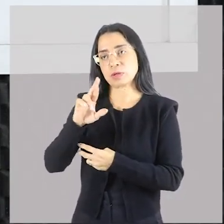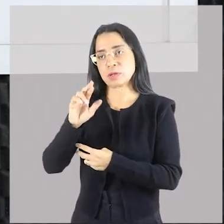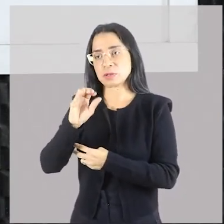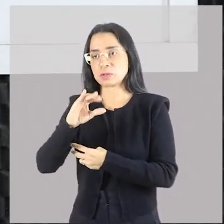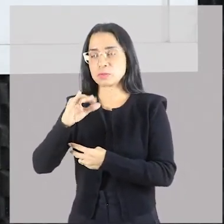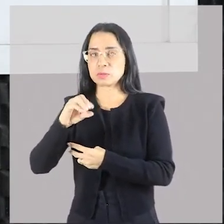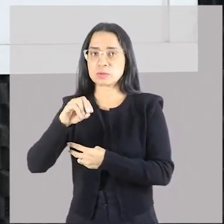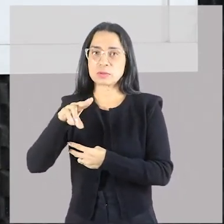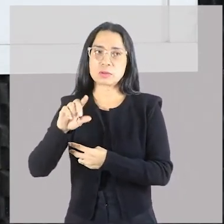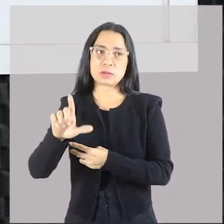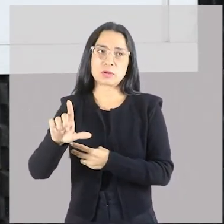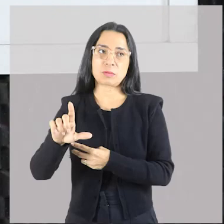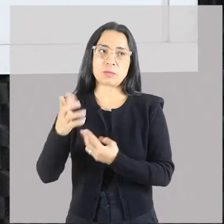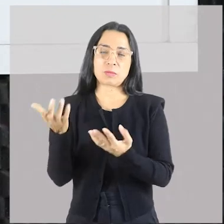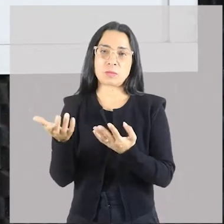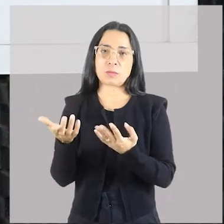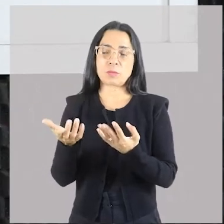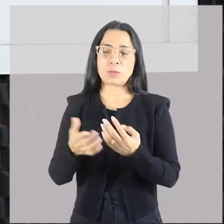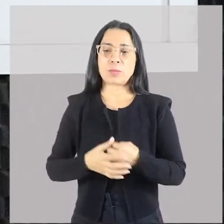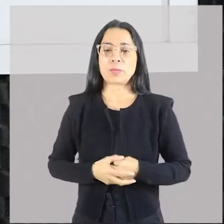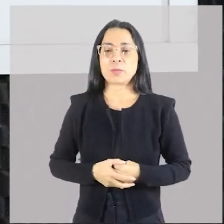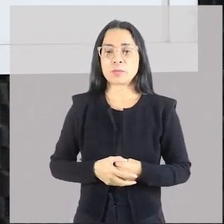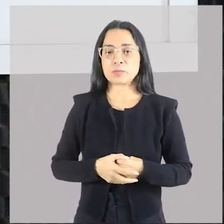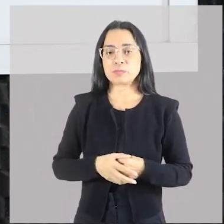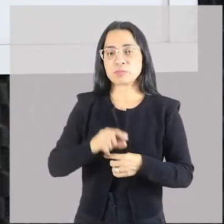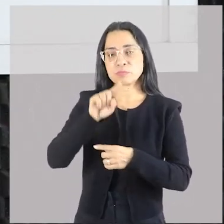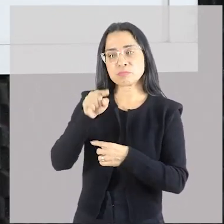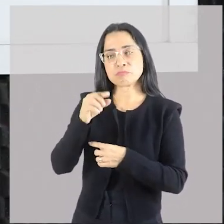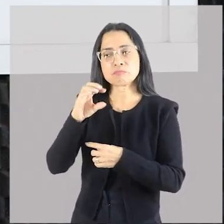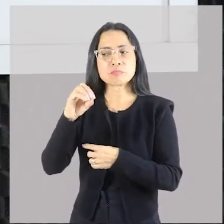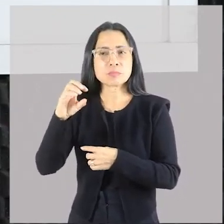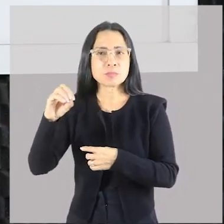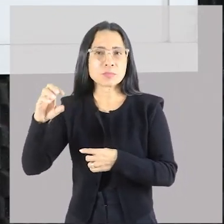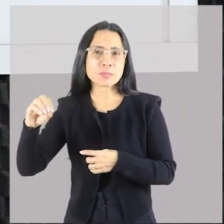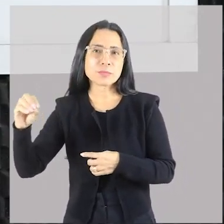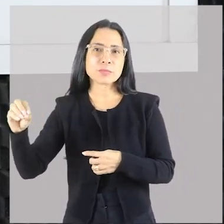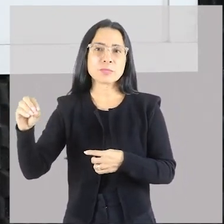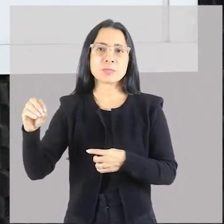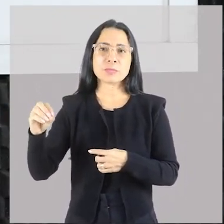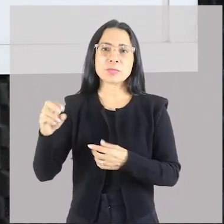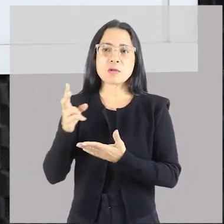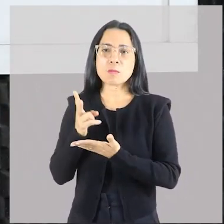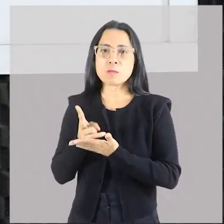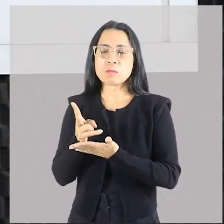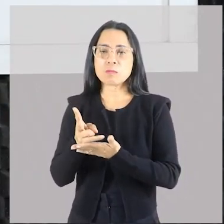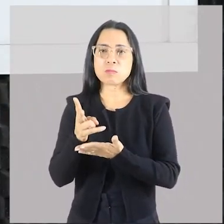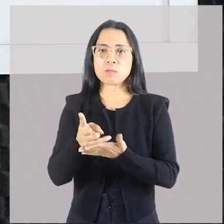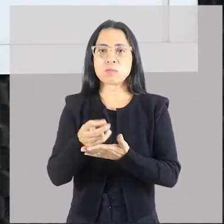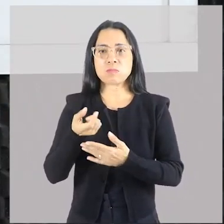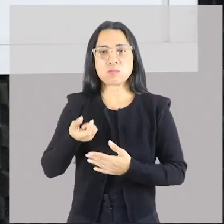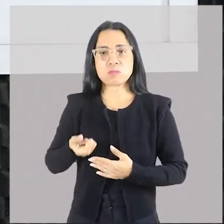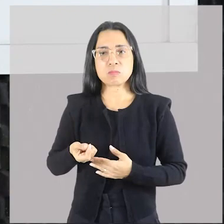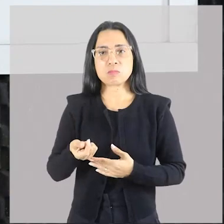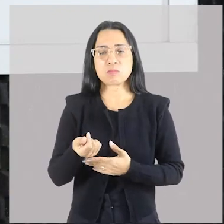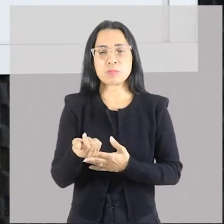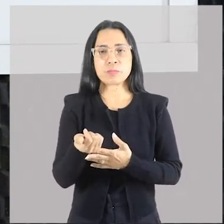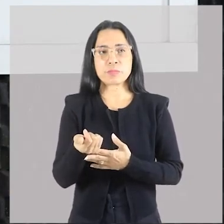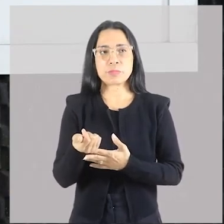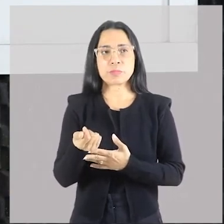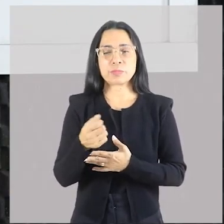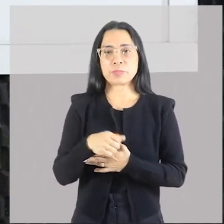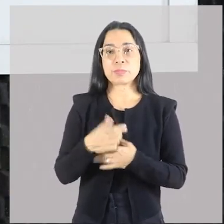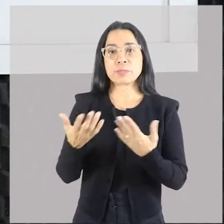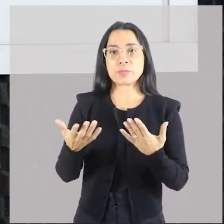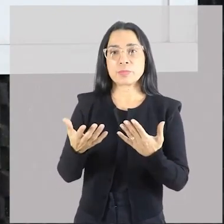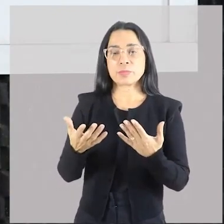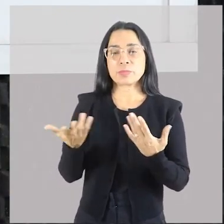casas decimais, não periódicas, né? Para efeito de cálculo, né, você se aproxima ao valor do π, ou